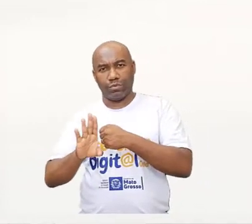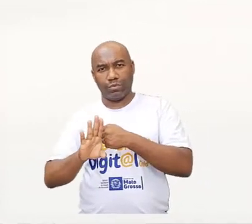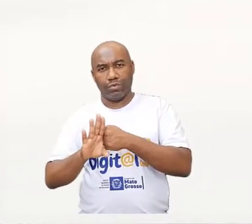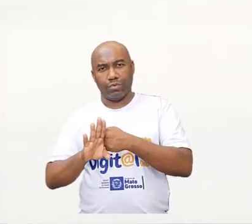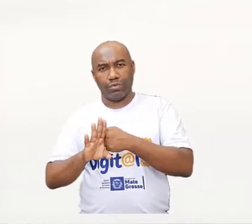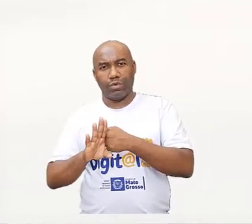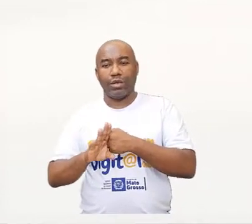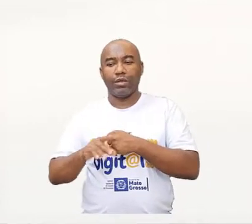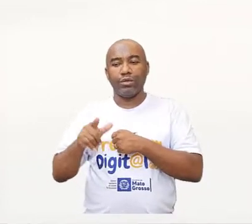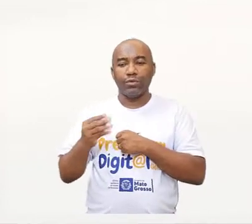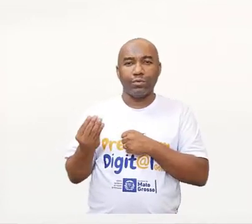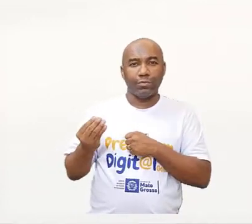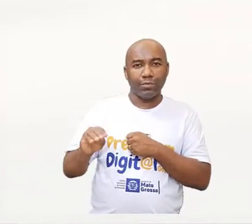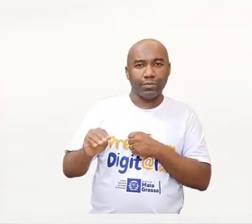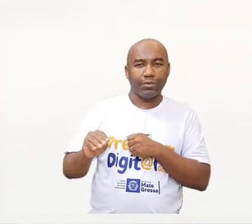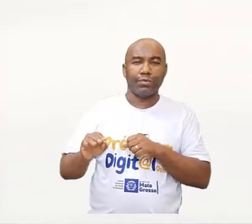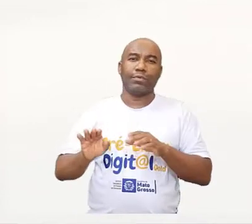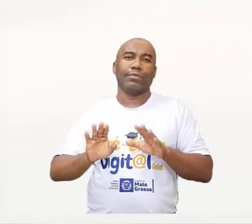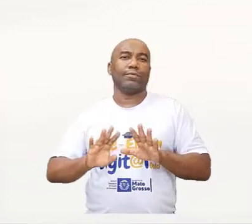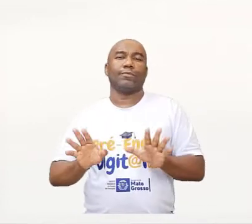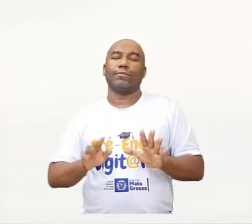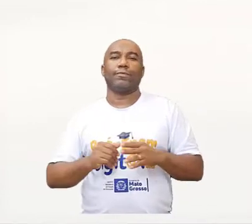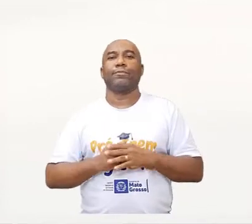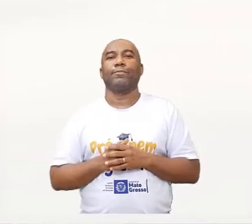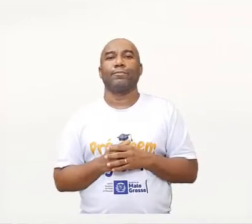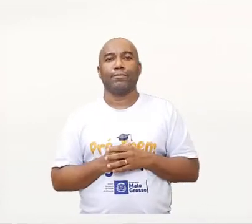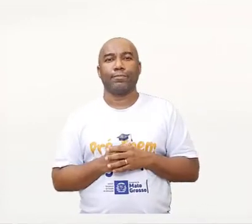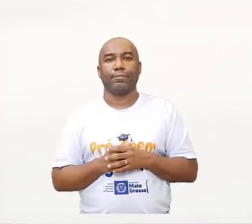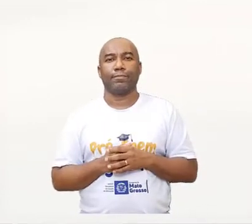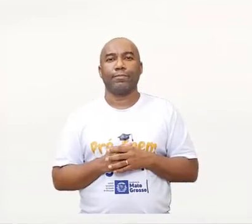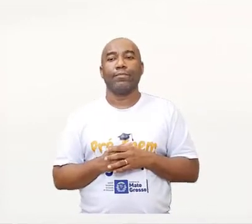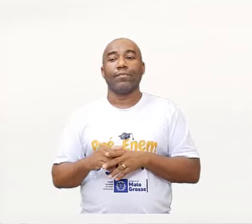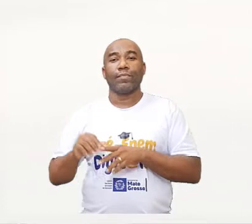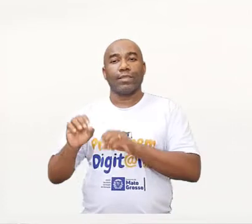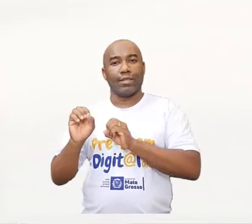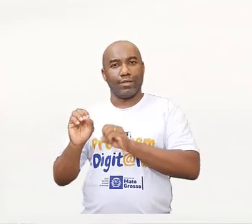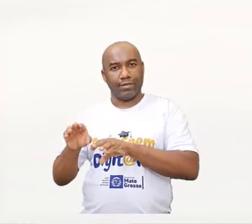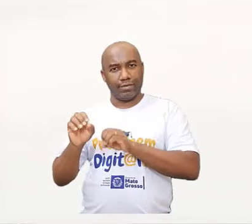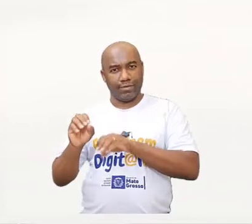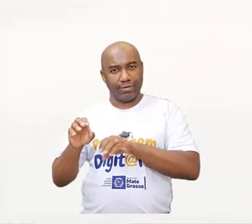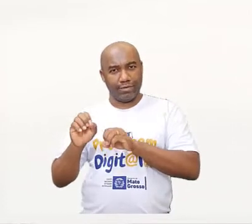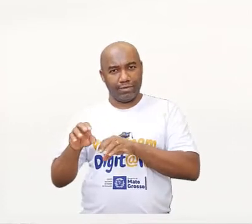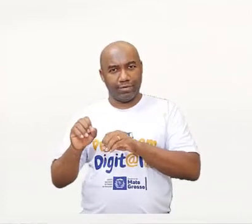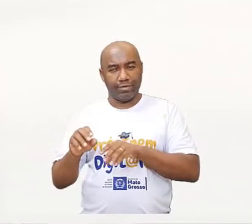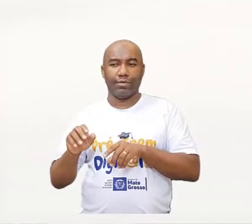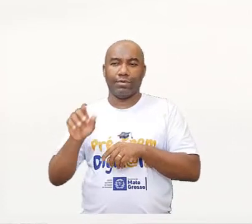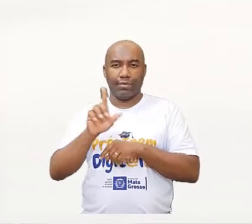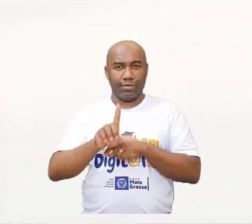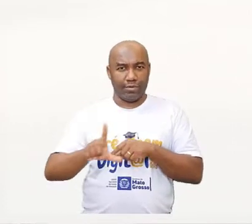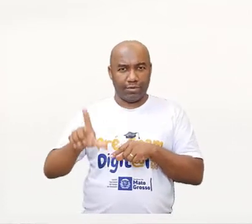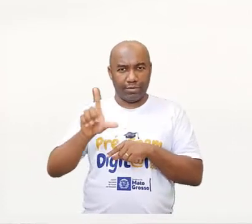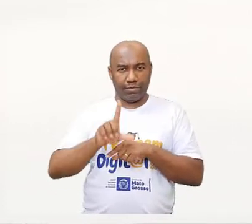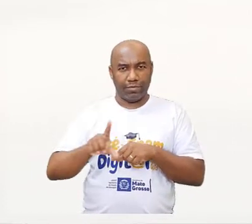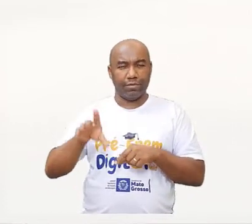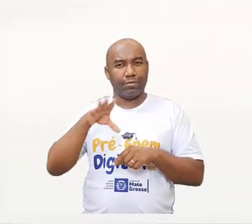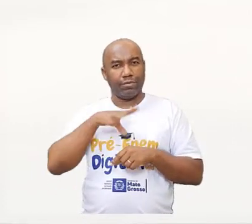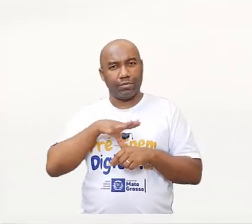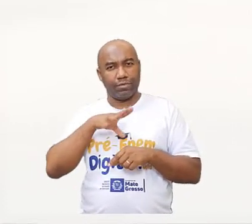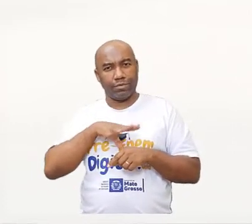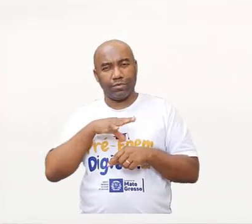não repito o artigo antes do adjetivo. Ensino as literaturas portuguesa